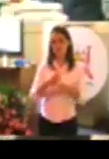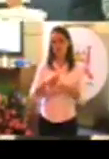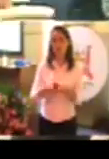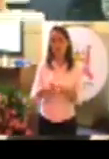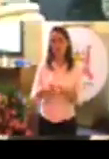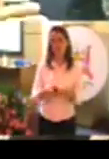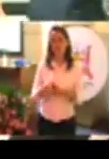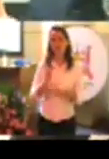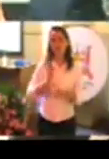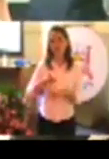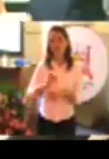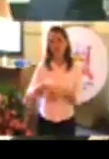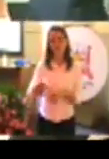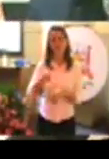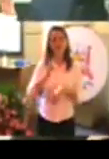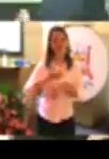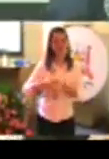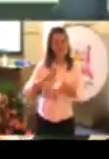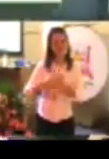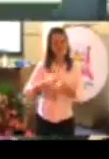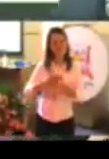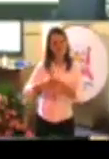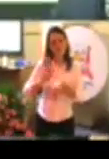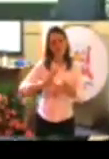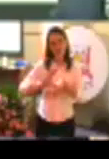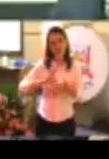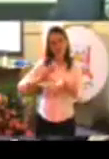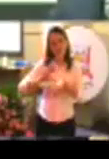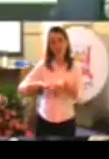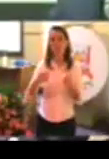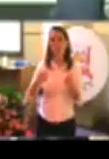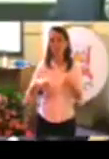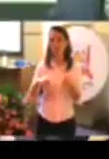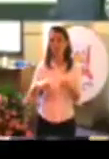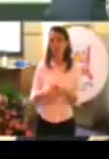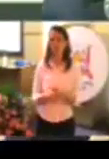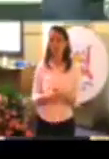são permanentemente treinados e reciclados.